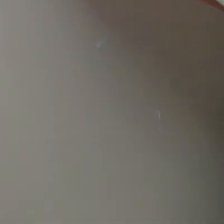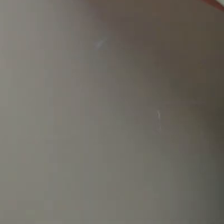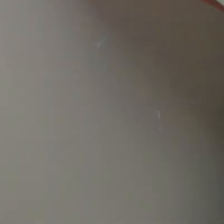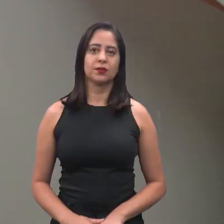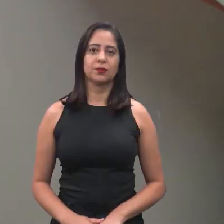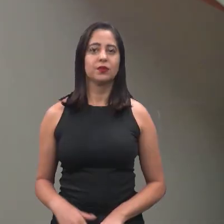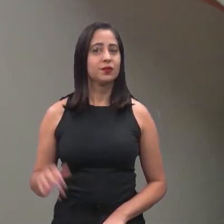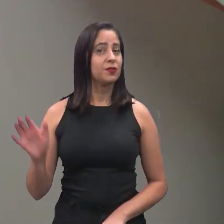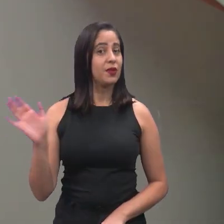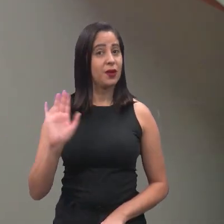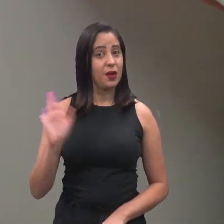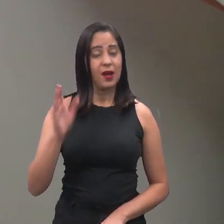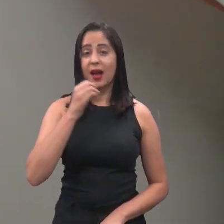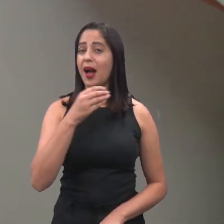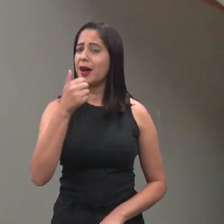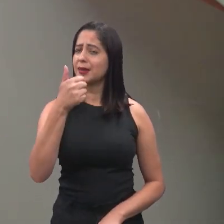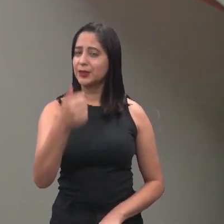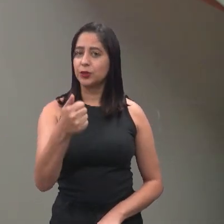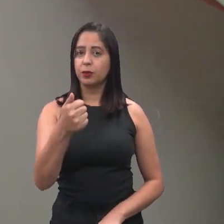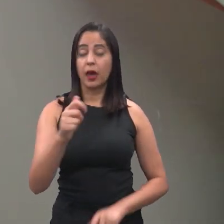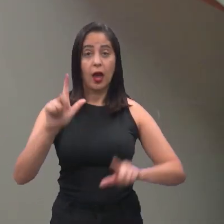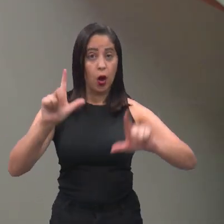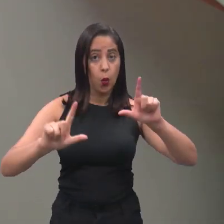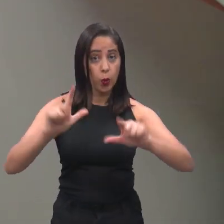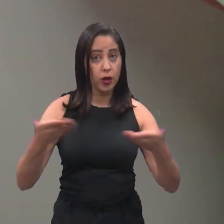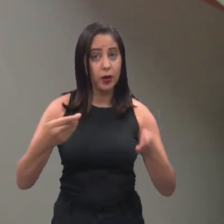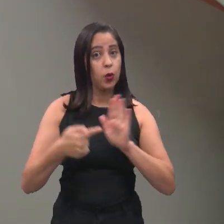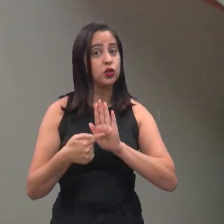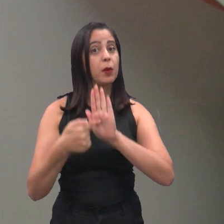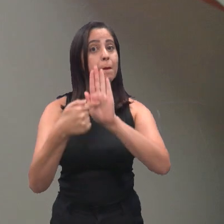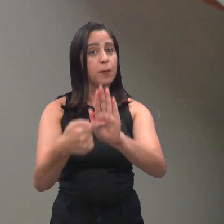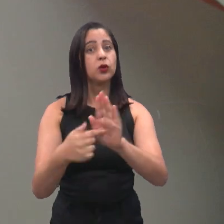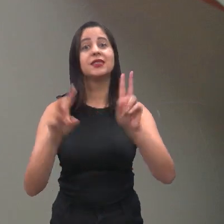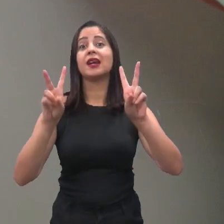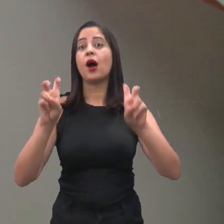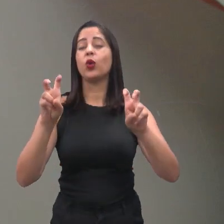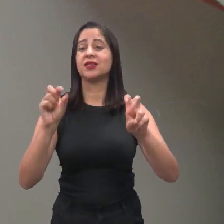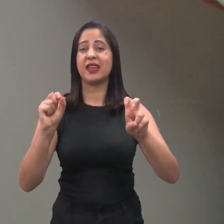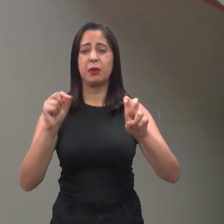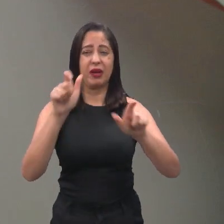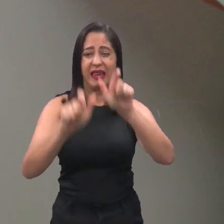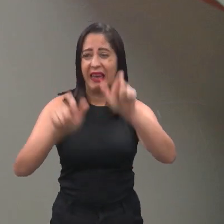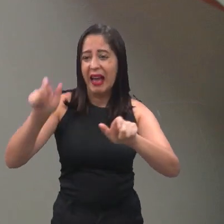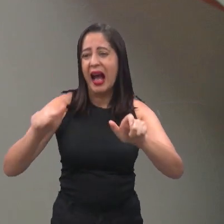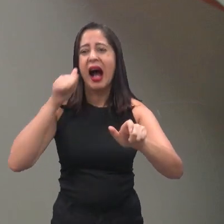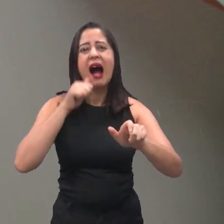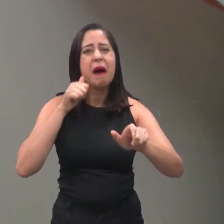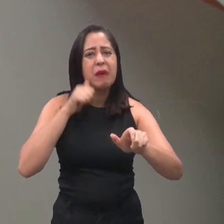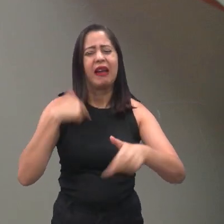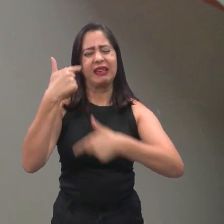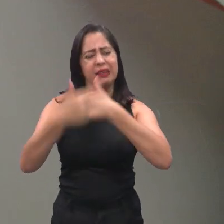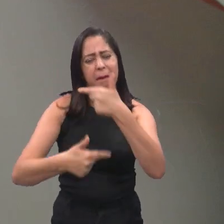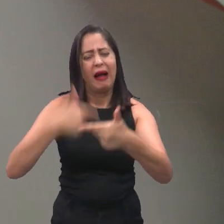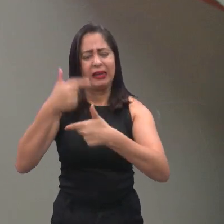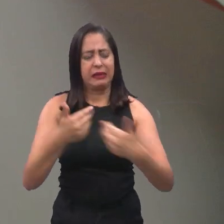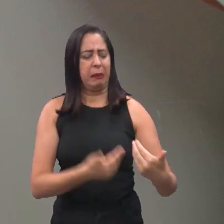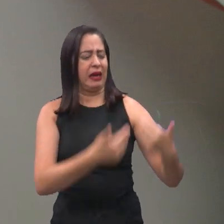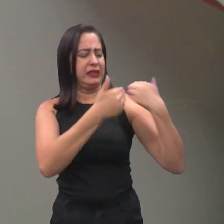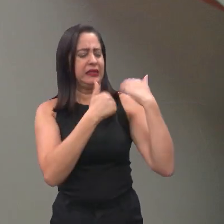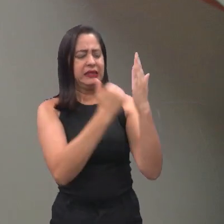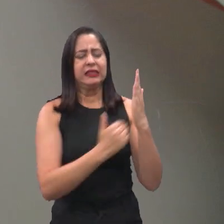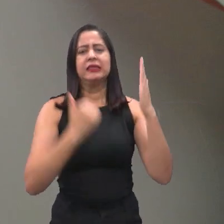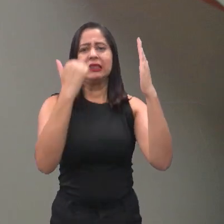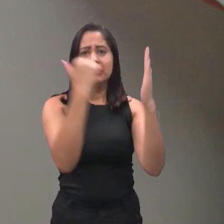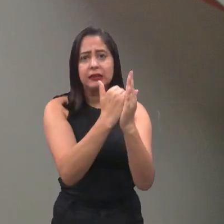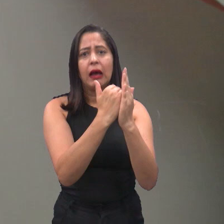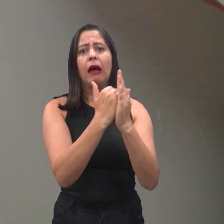Olá, tudo bem com você? No De Bem com Você de hoje, vamos abordar o impacto da sobrecarga de responsabilidades sobre as mulheres,